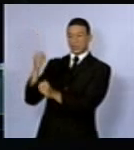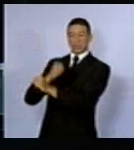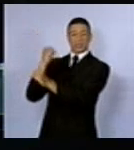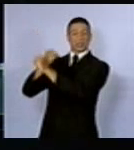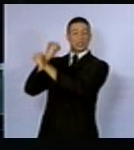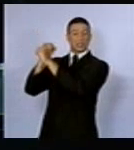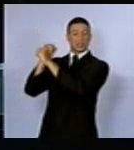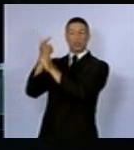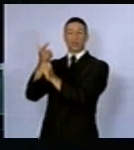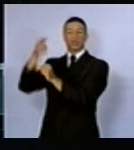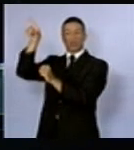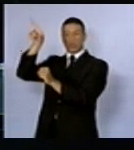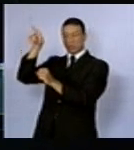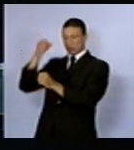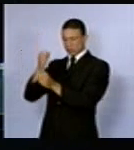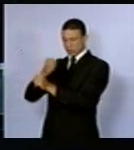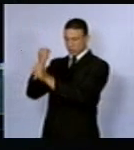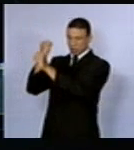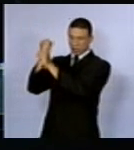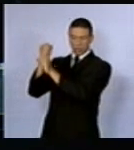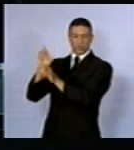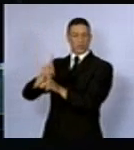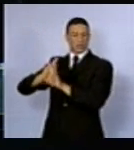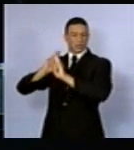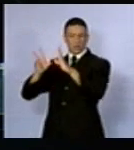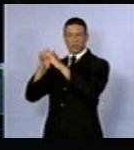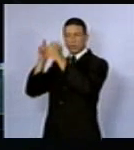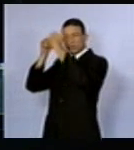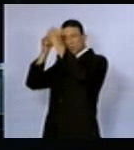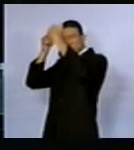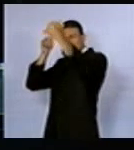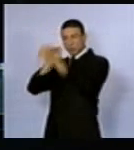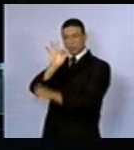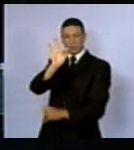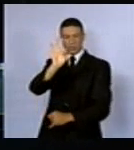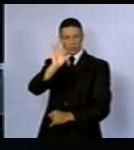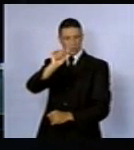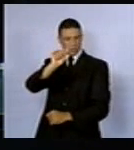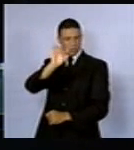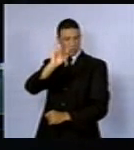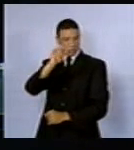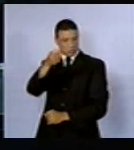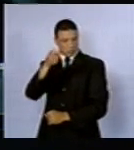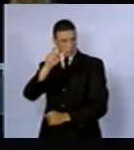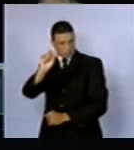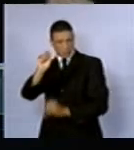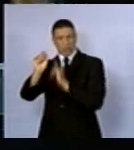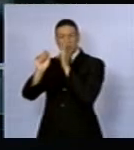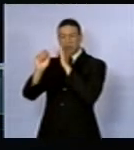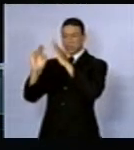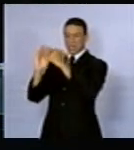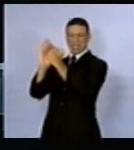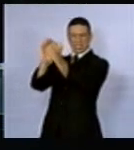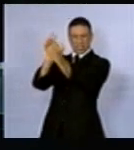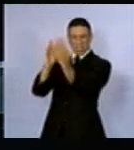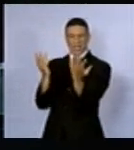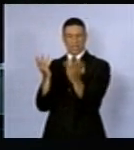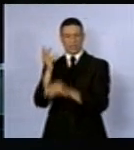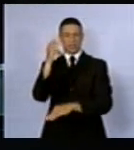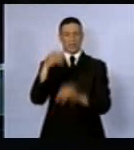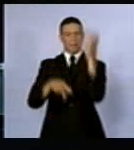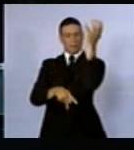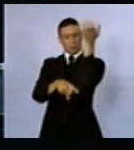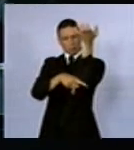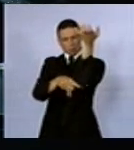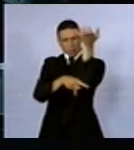de faixa de transmissão, ocupando terrenos que hoje são ocupados por casas, por praças,